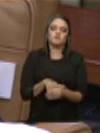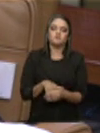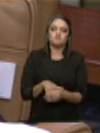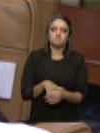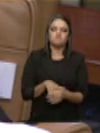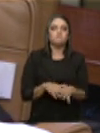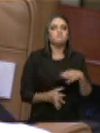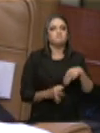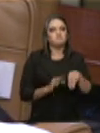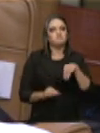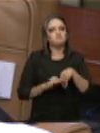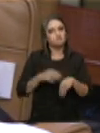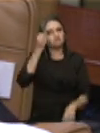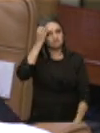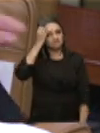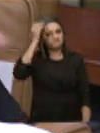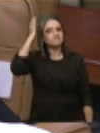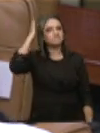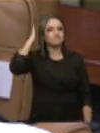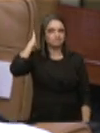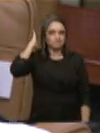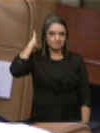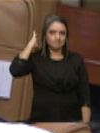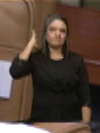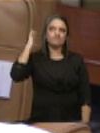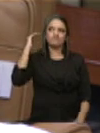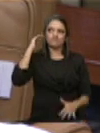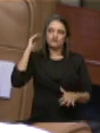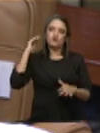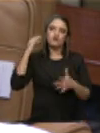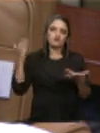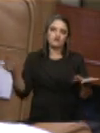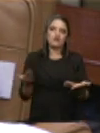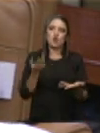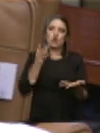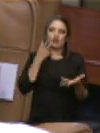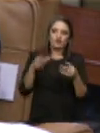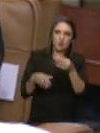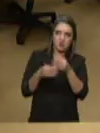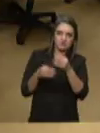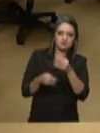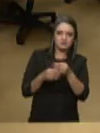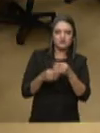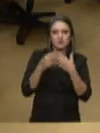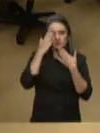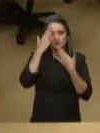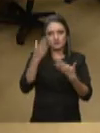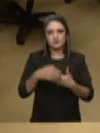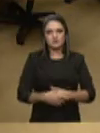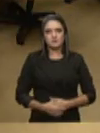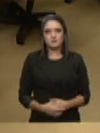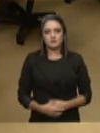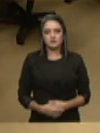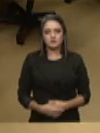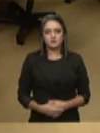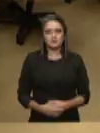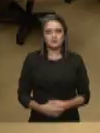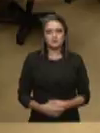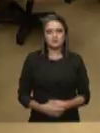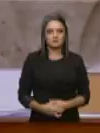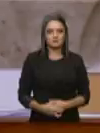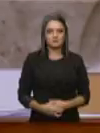ministro Luiz Fux vem de acrescer judiciosas razões. Muito obrigado, presidente. Eu que agradeço,